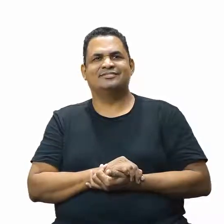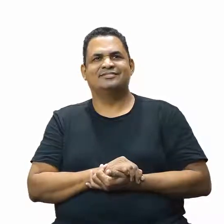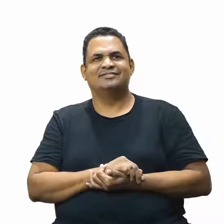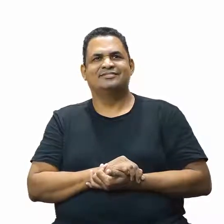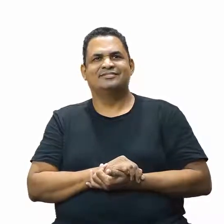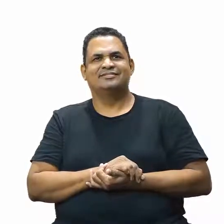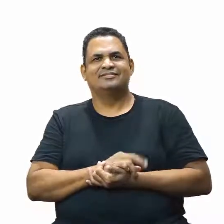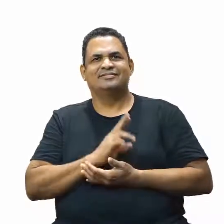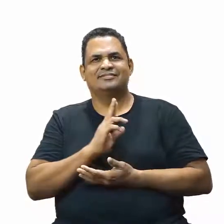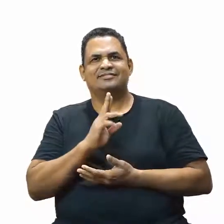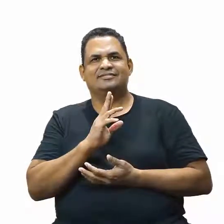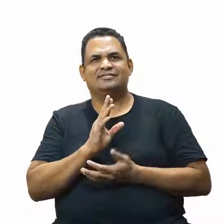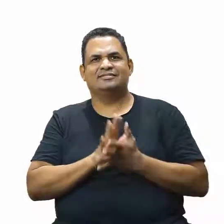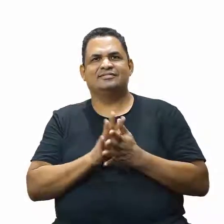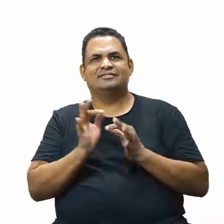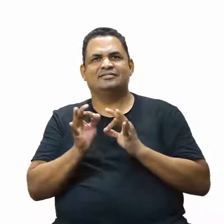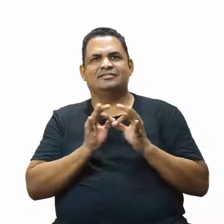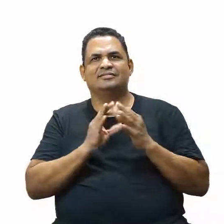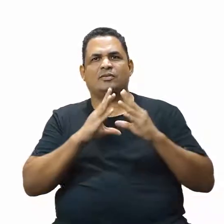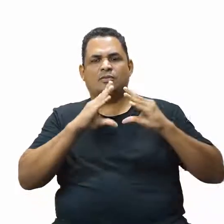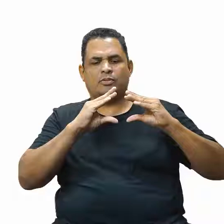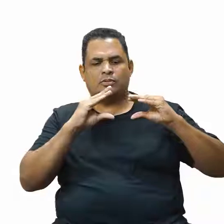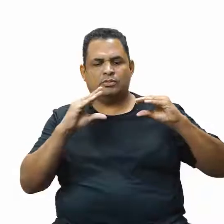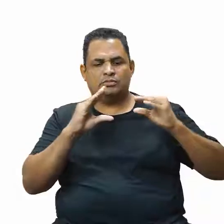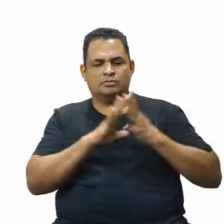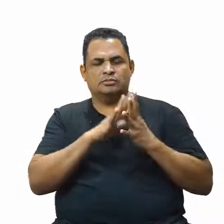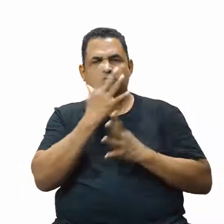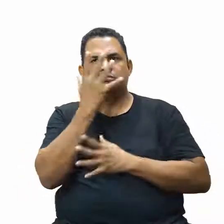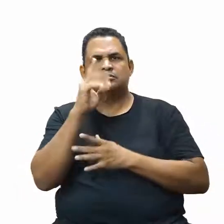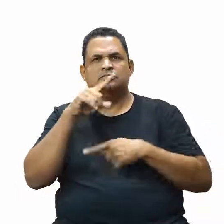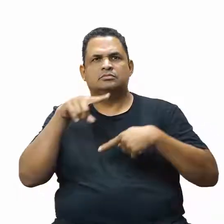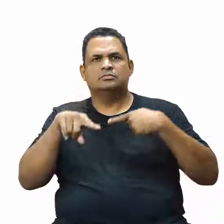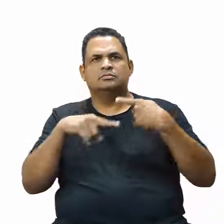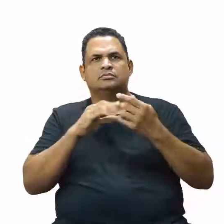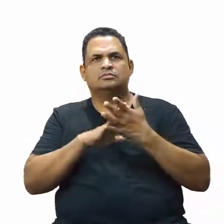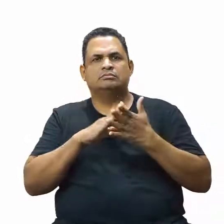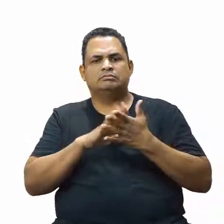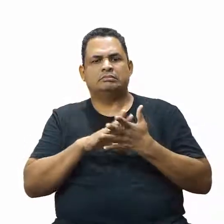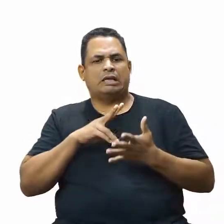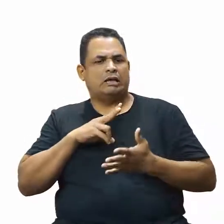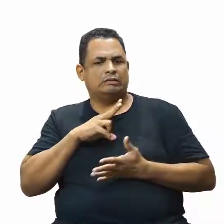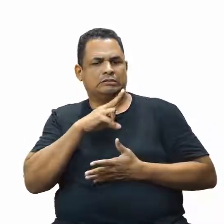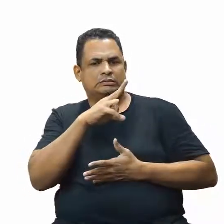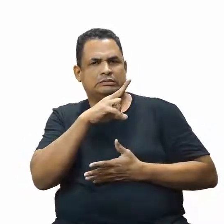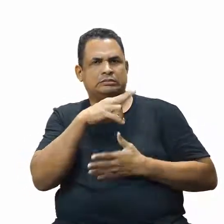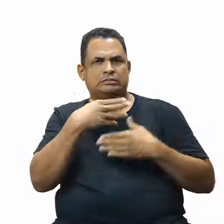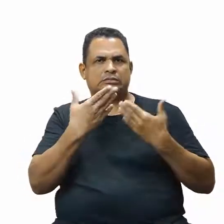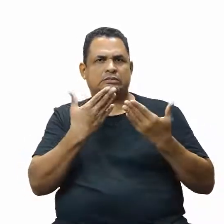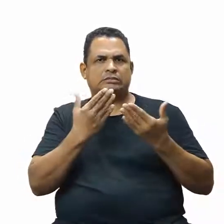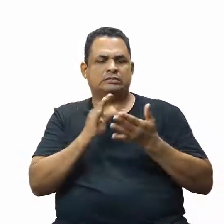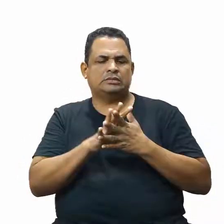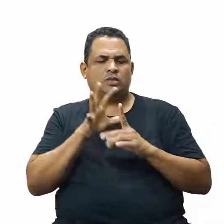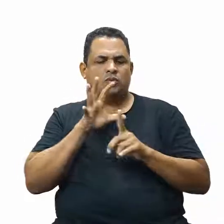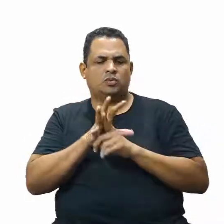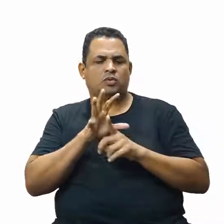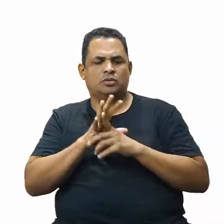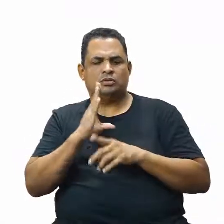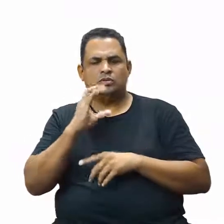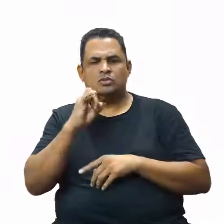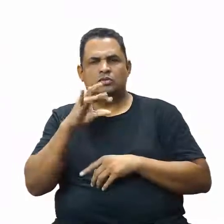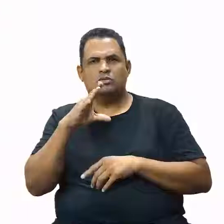Consiste no manejo adequado da adubação das plantas, visando a maior resistência do ataque do